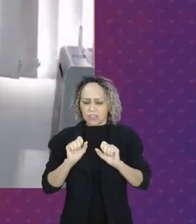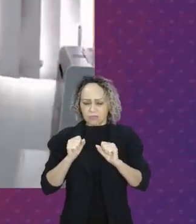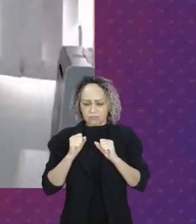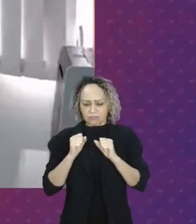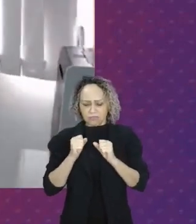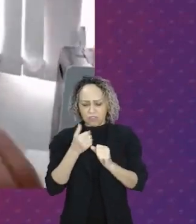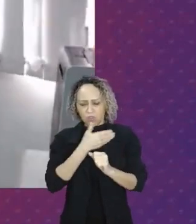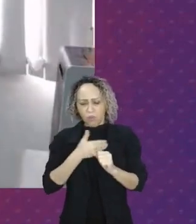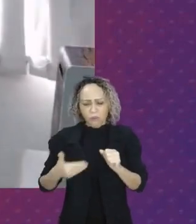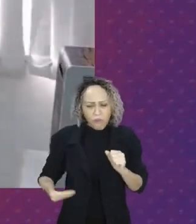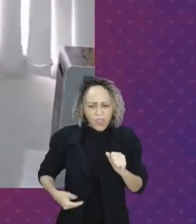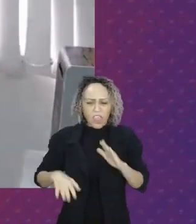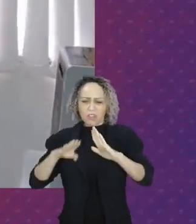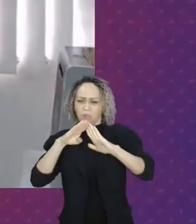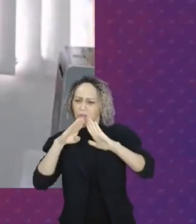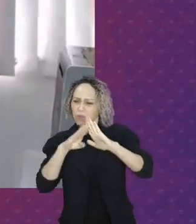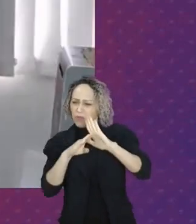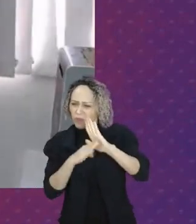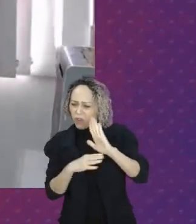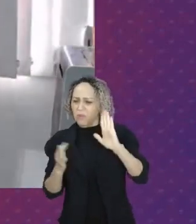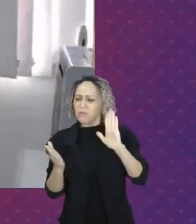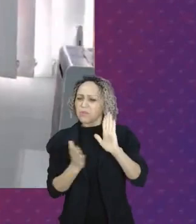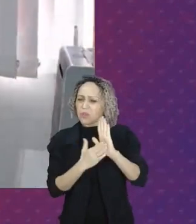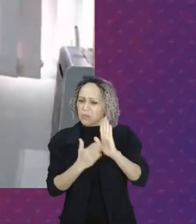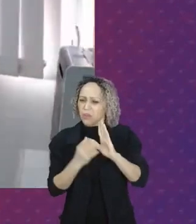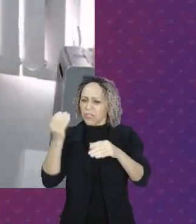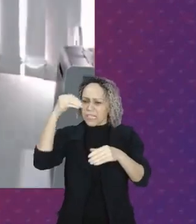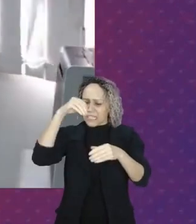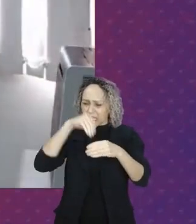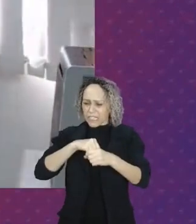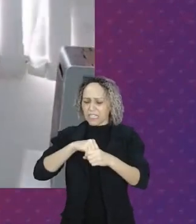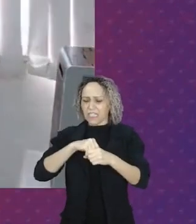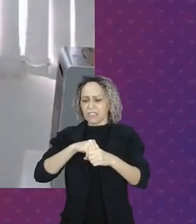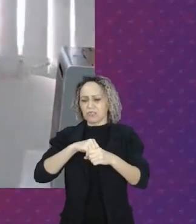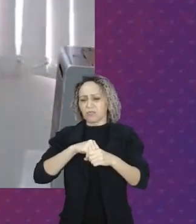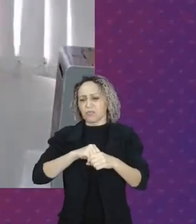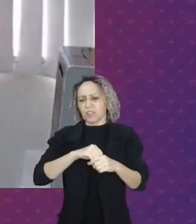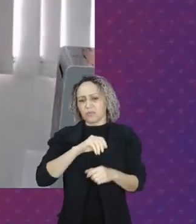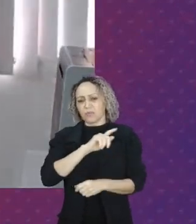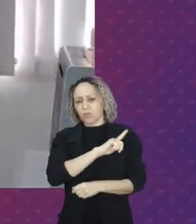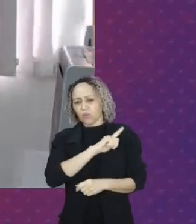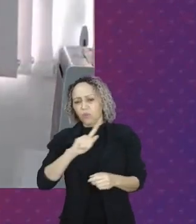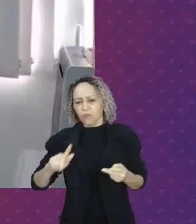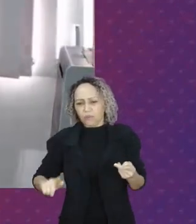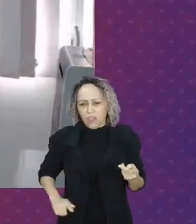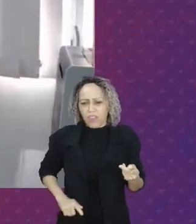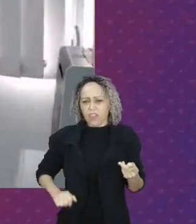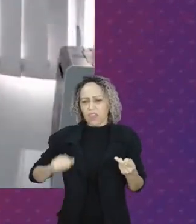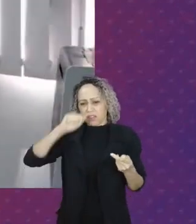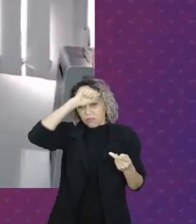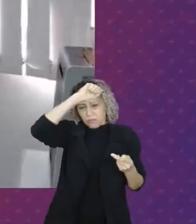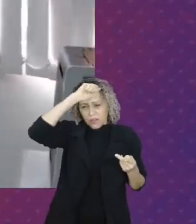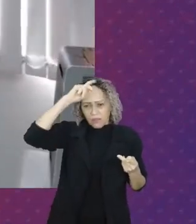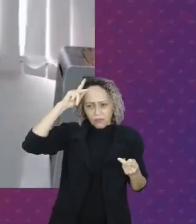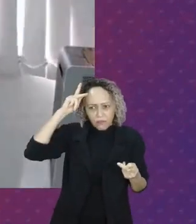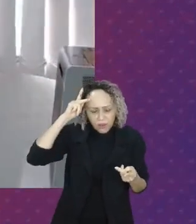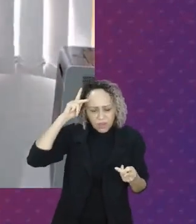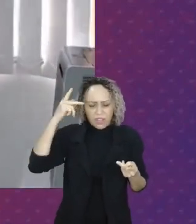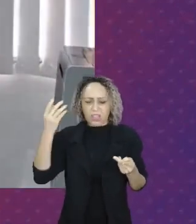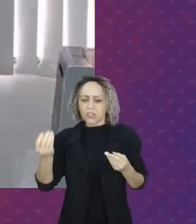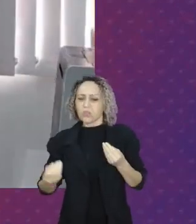governo, né, como proposta nos legislativos estaduais e no